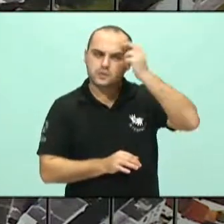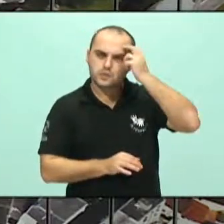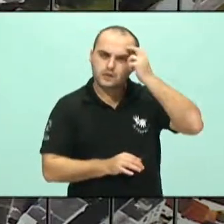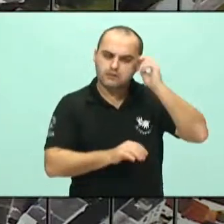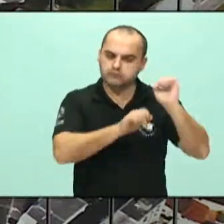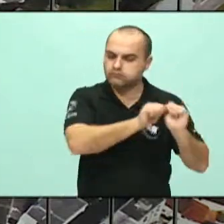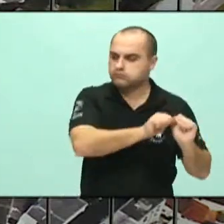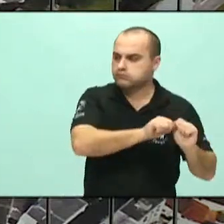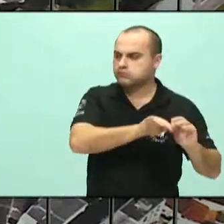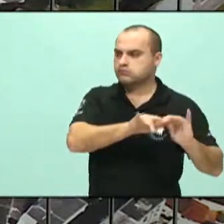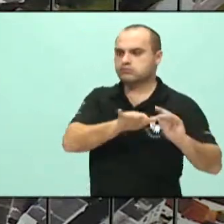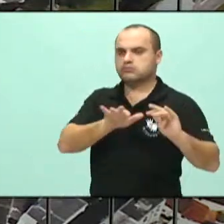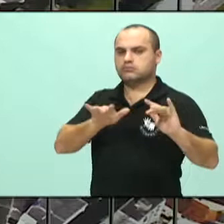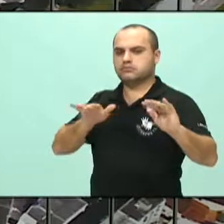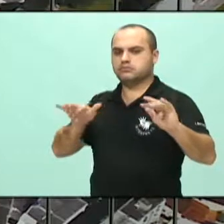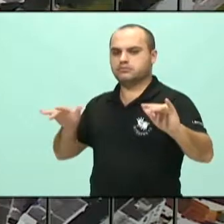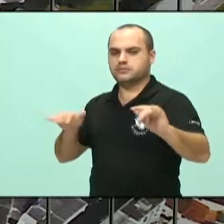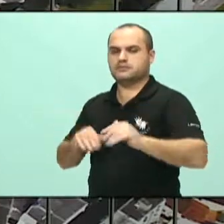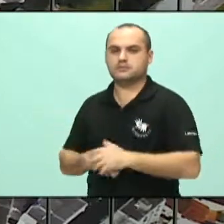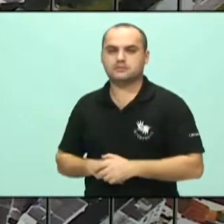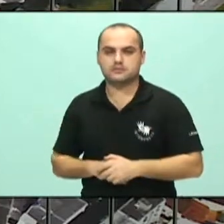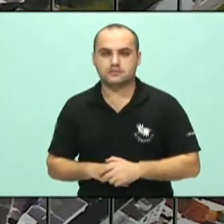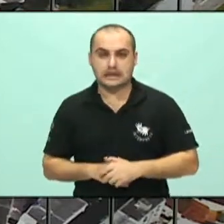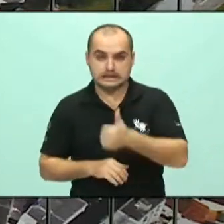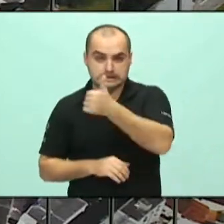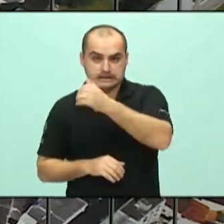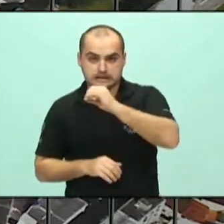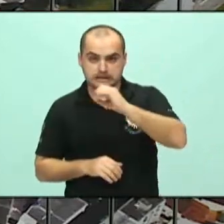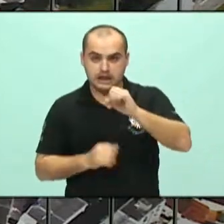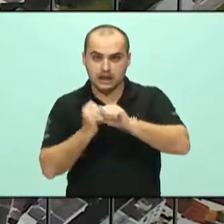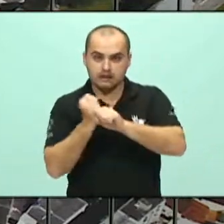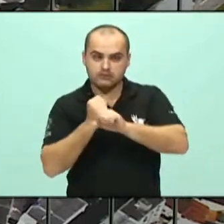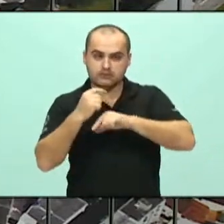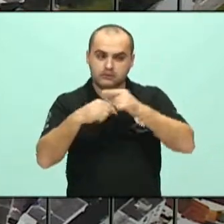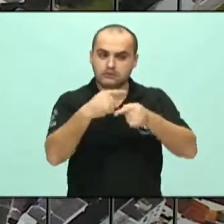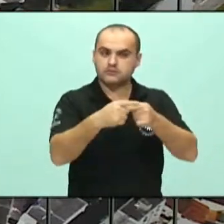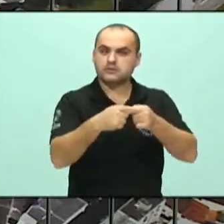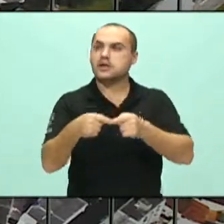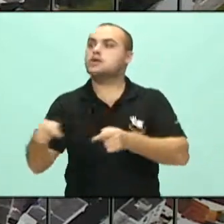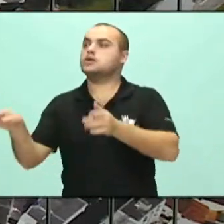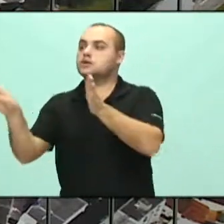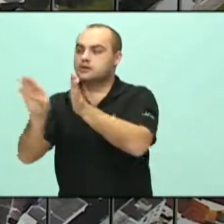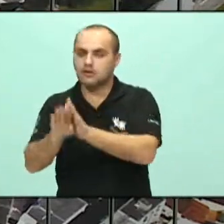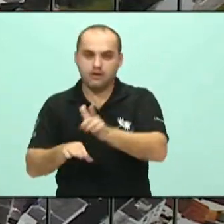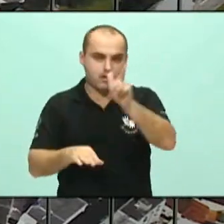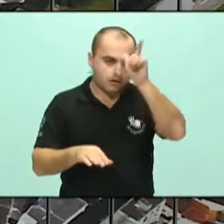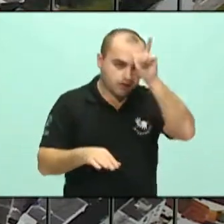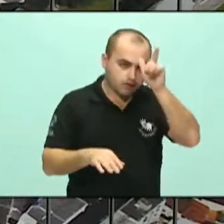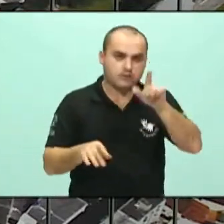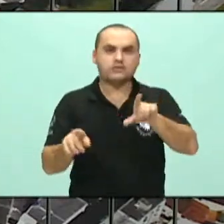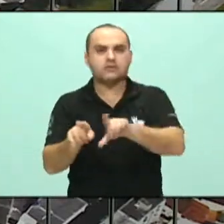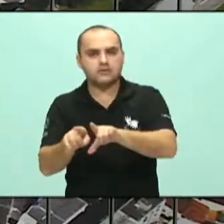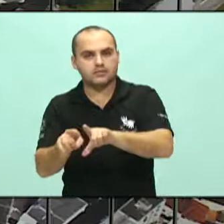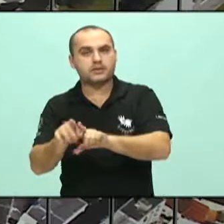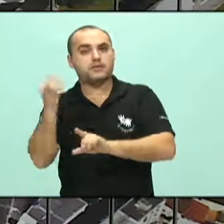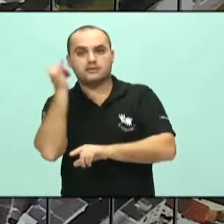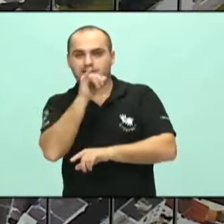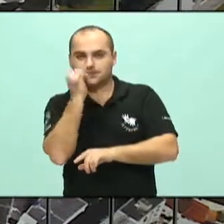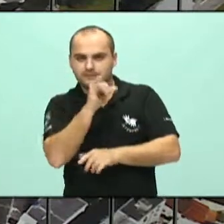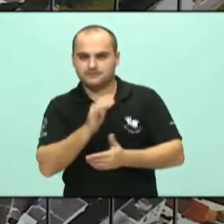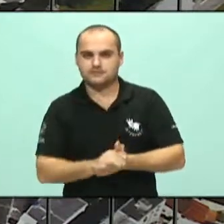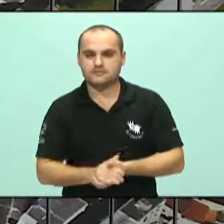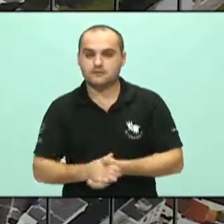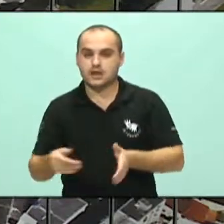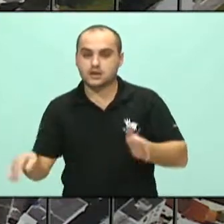base açoriana. Um século depois, vieram os alemães e também os italianos, que já chegaram com